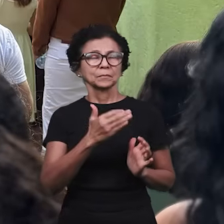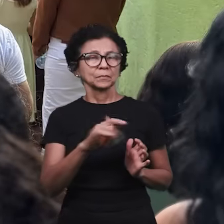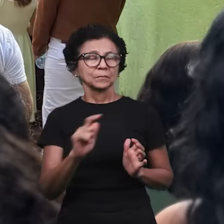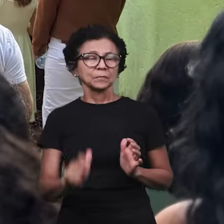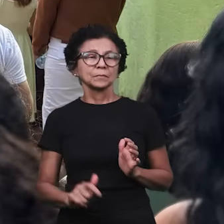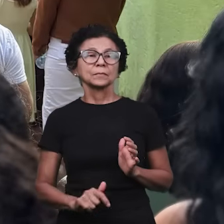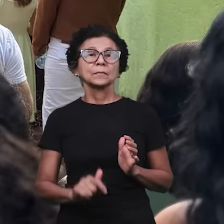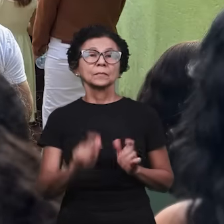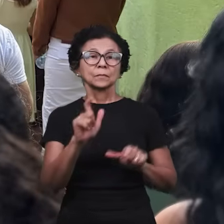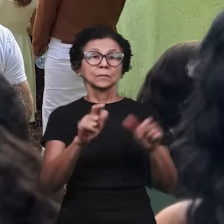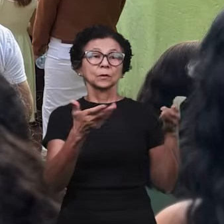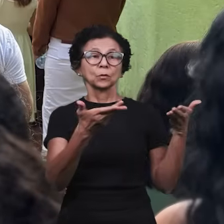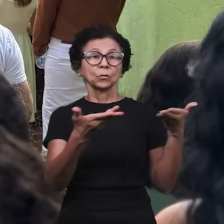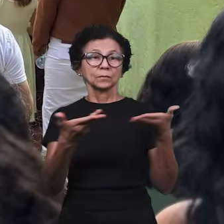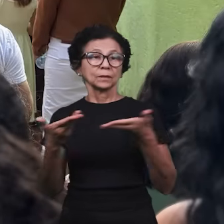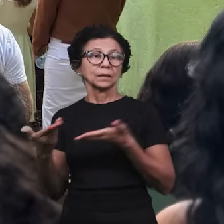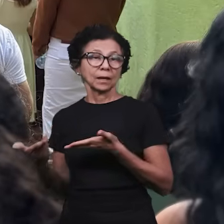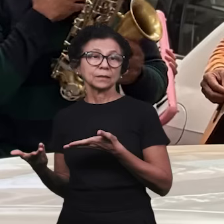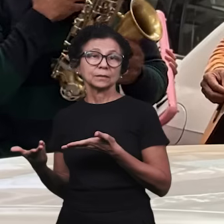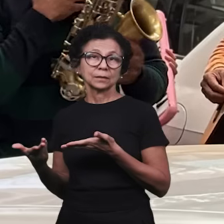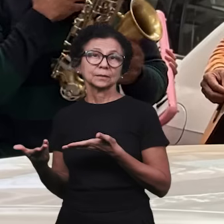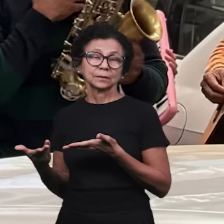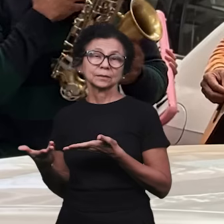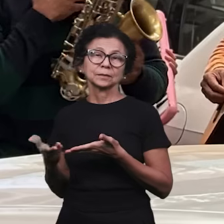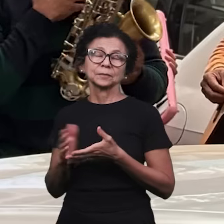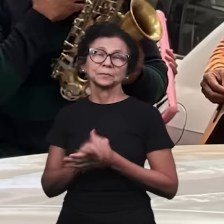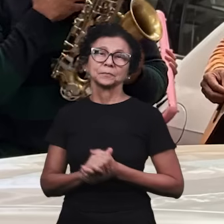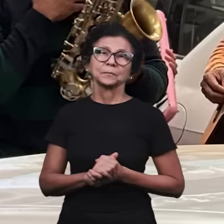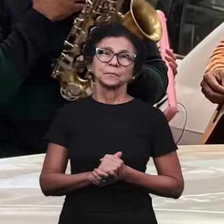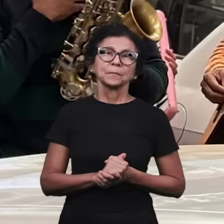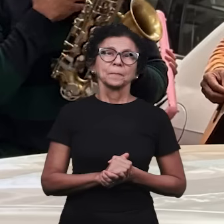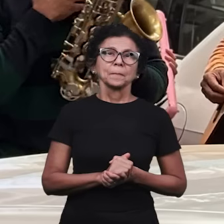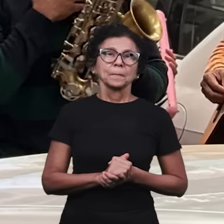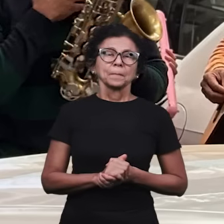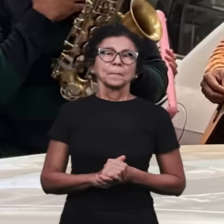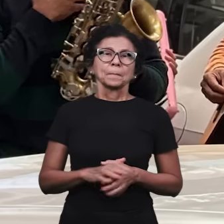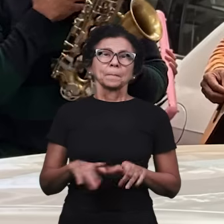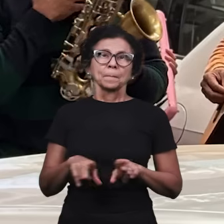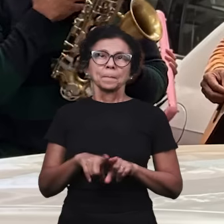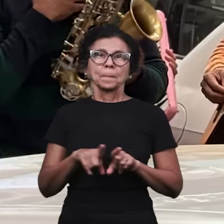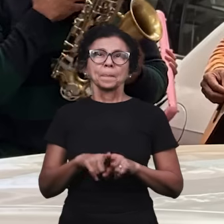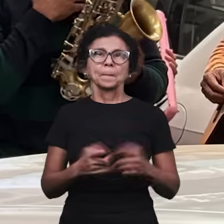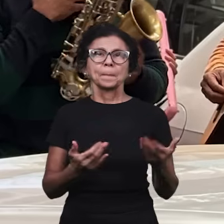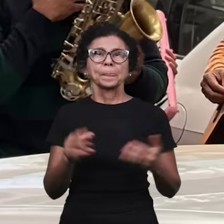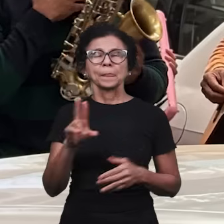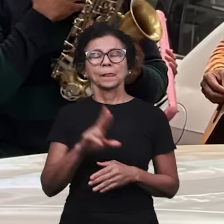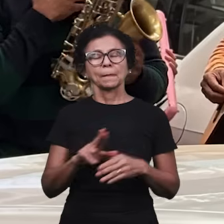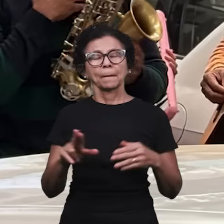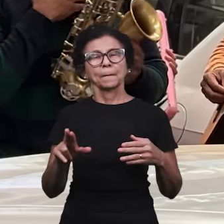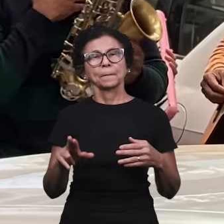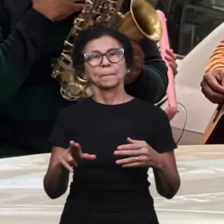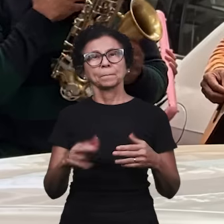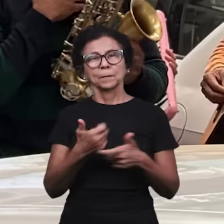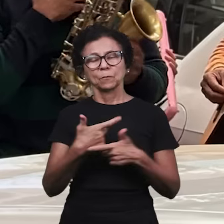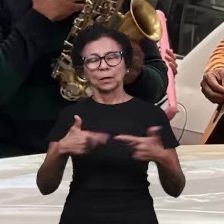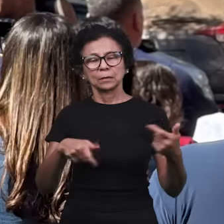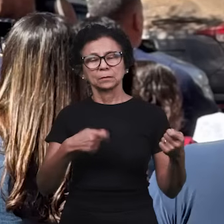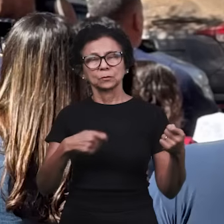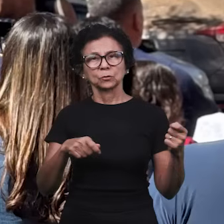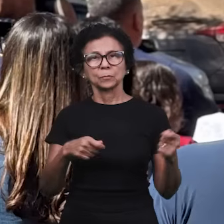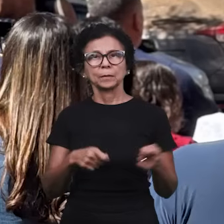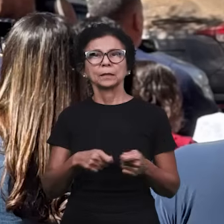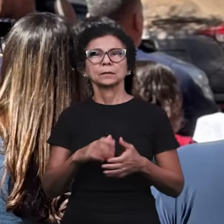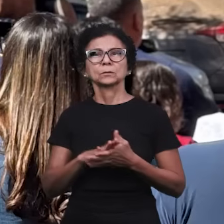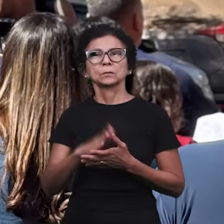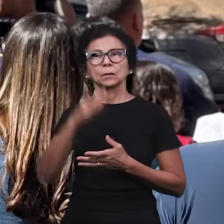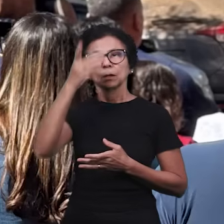Sem Fronteiras. Muitos convites foram entregues e muitas sementes plantadas. Os jovens foram usados nos instrumentos, nas assistências,